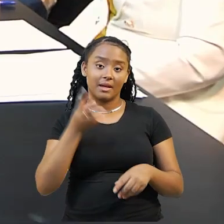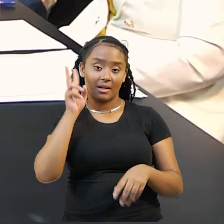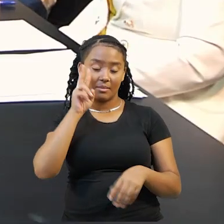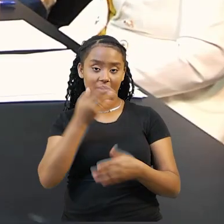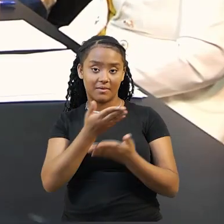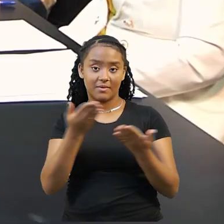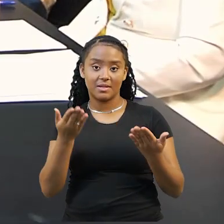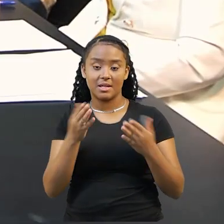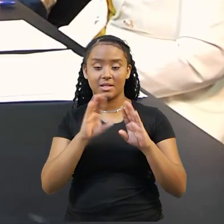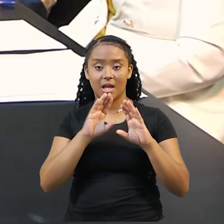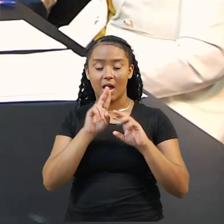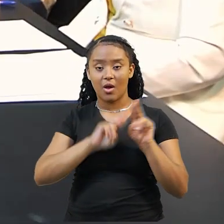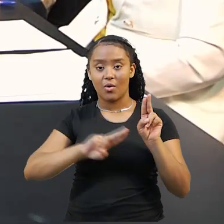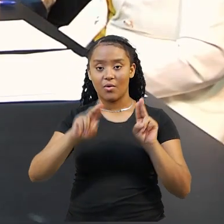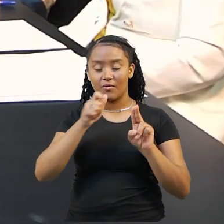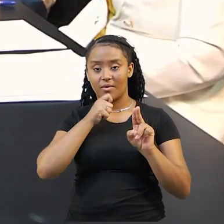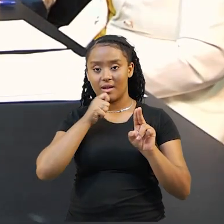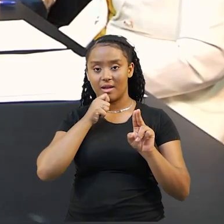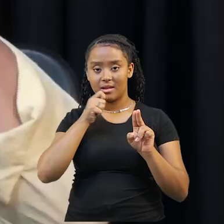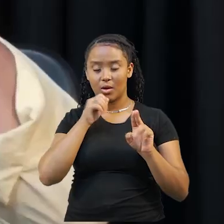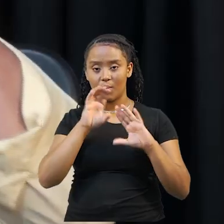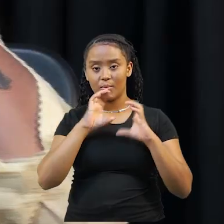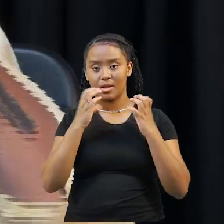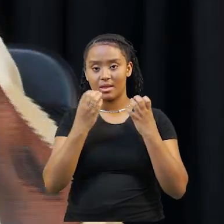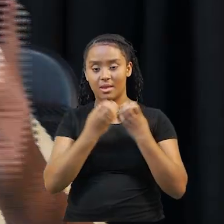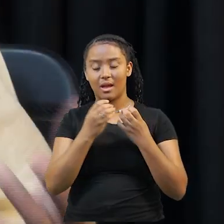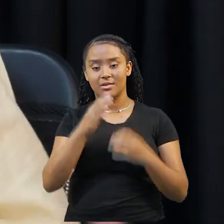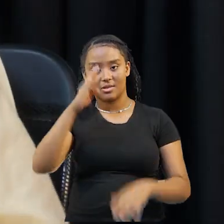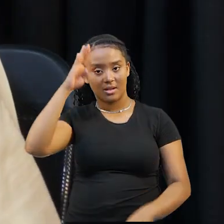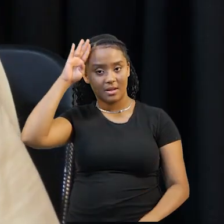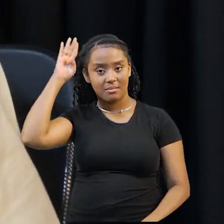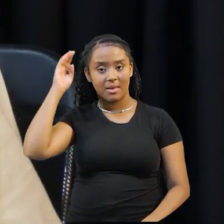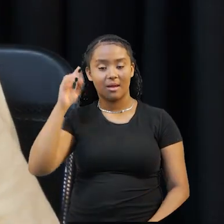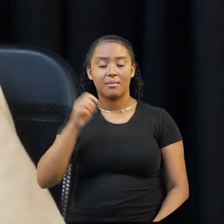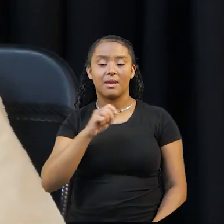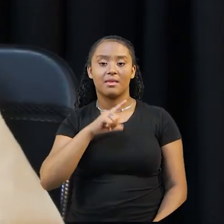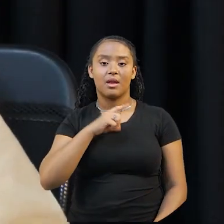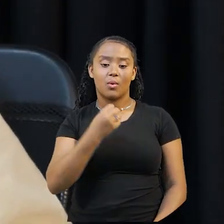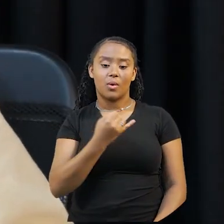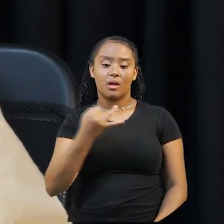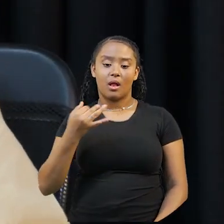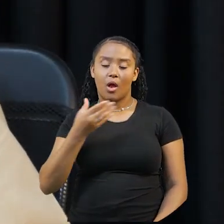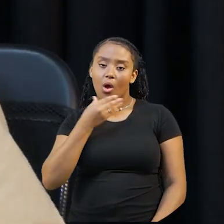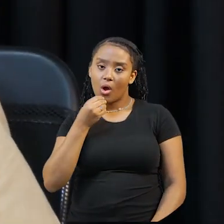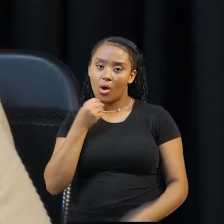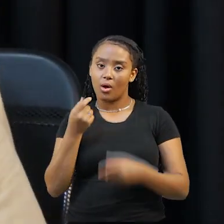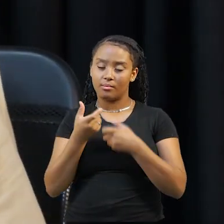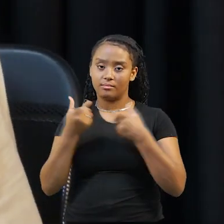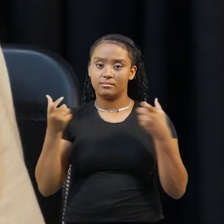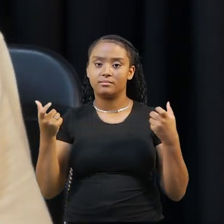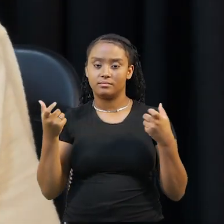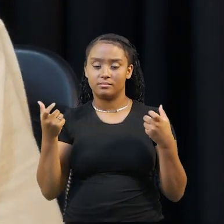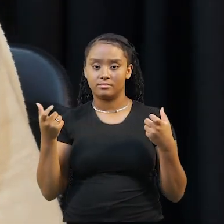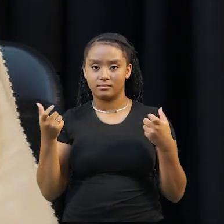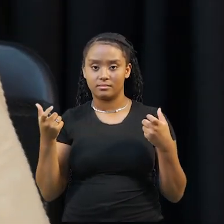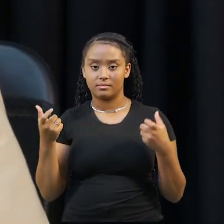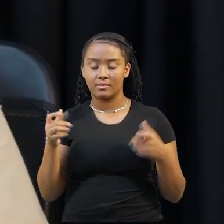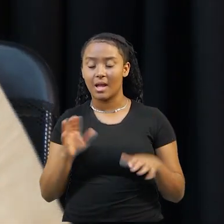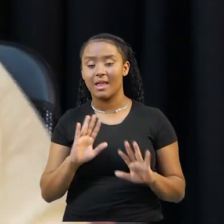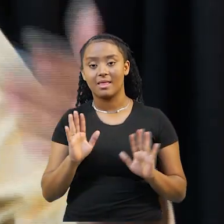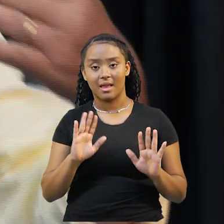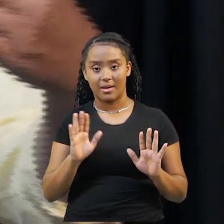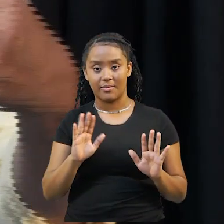UFA ainda, a comunidade acadêmica, ela é formada por uma maioria masculina. E que aliás, feminina,